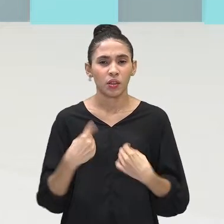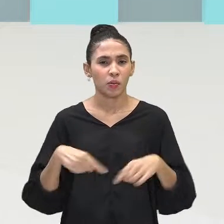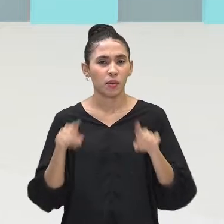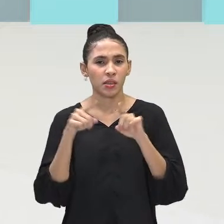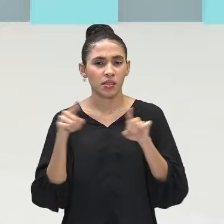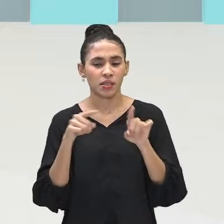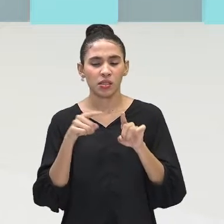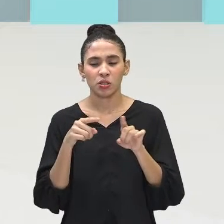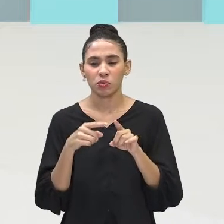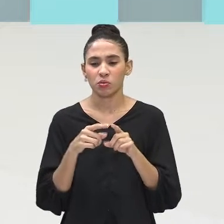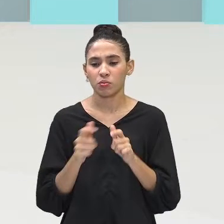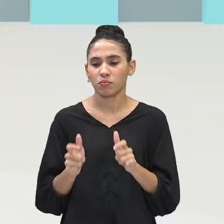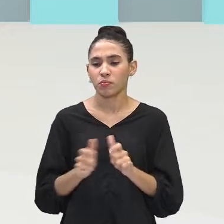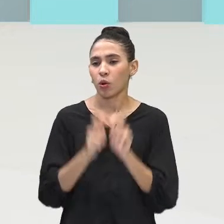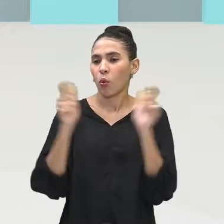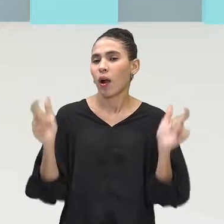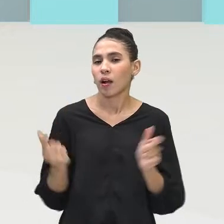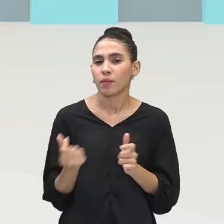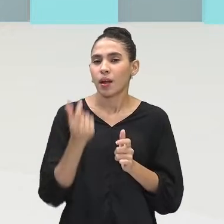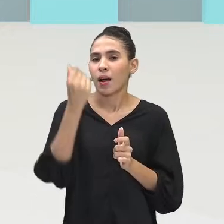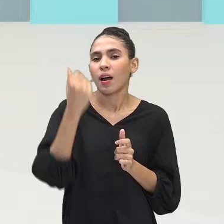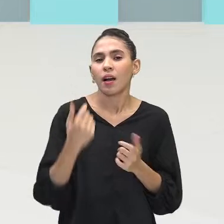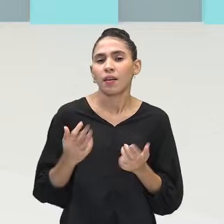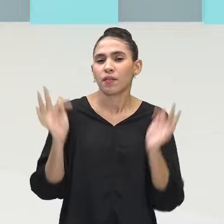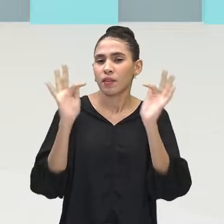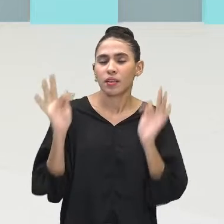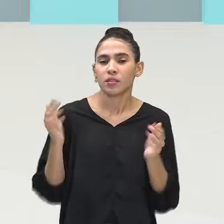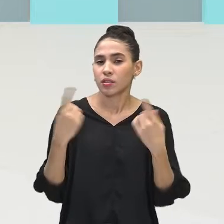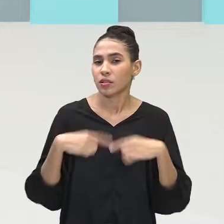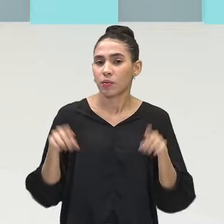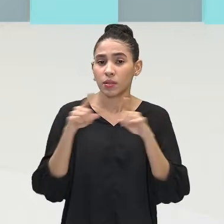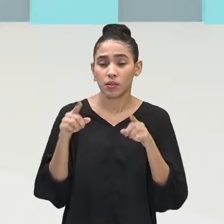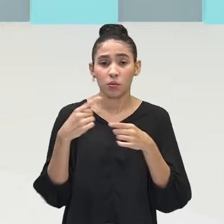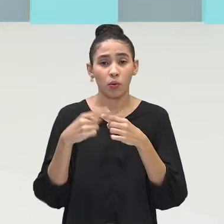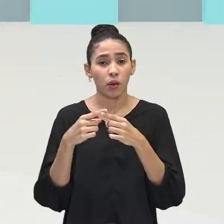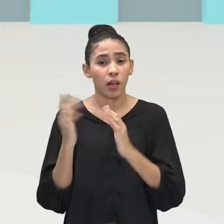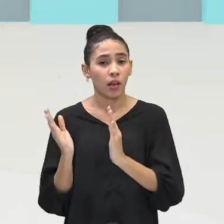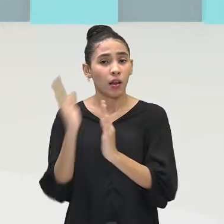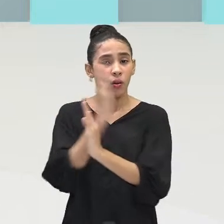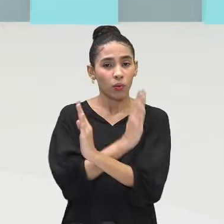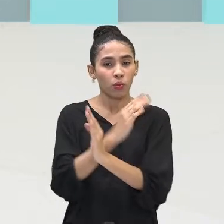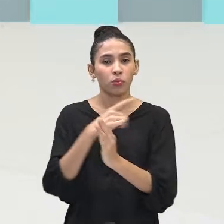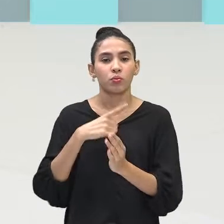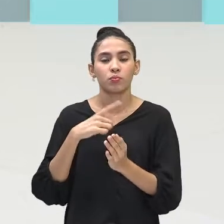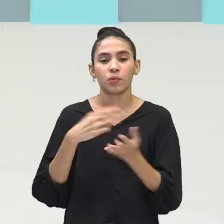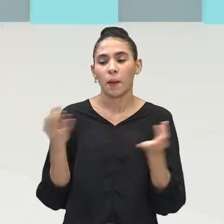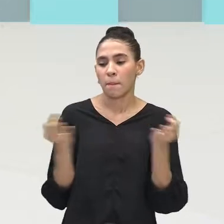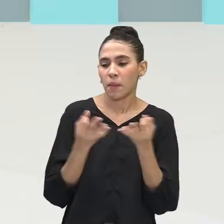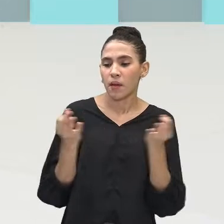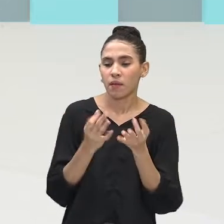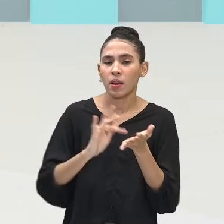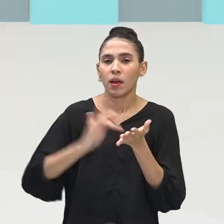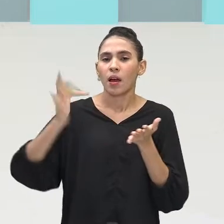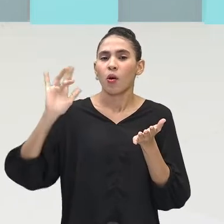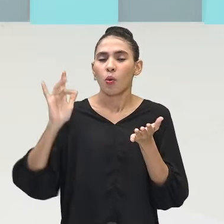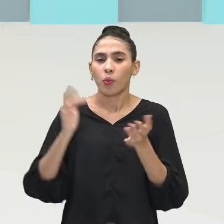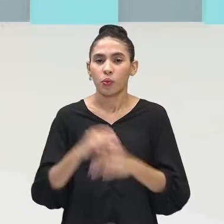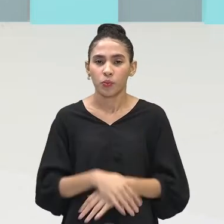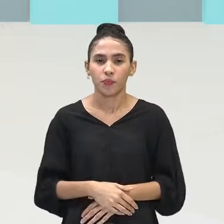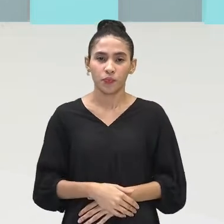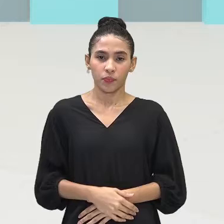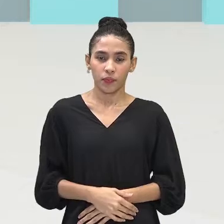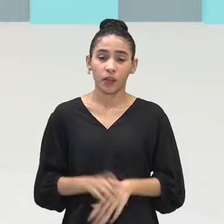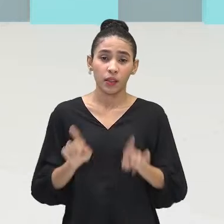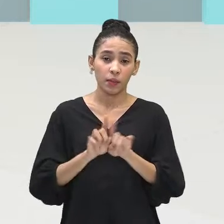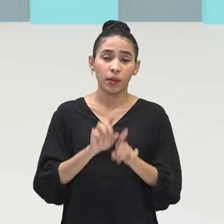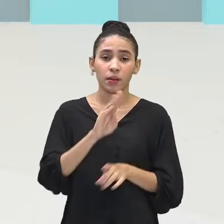trovadorismo eu tenho toda aquela ideia de que, nossa, tudo é perfeito, tudo é cheio de ouro, eu gosto de ver aqui, e até mesmo no